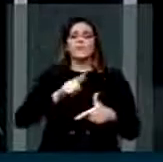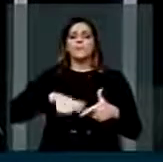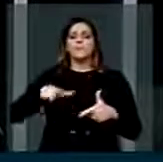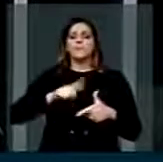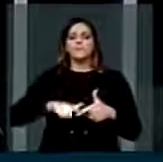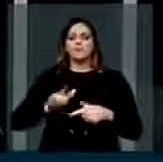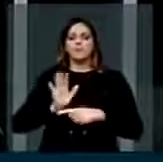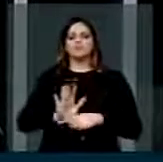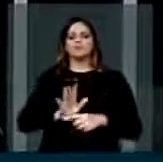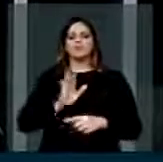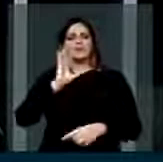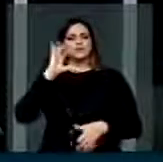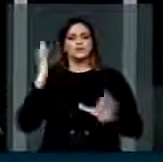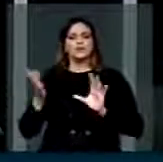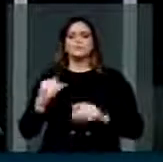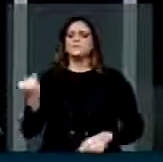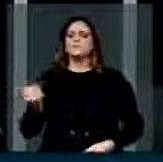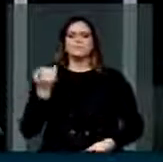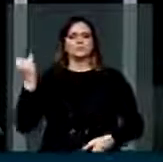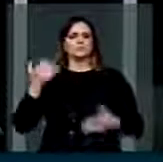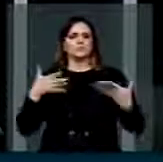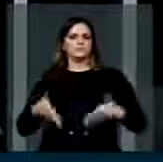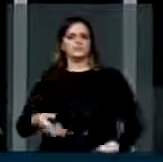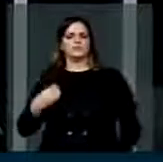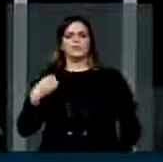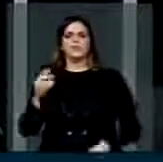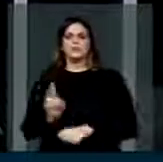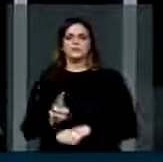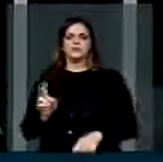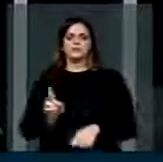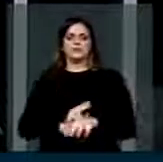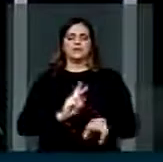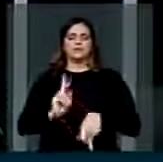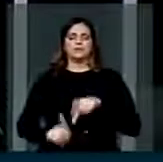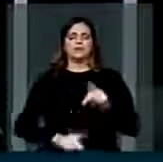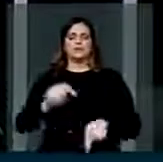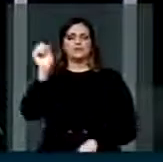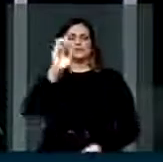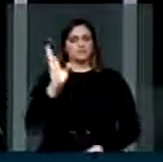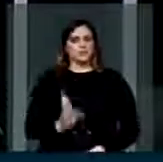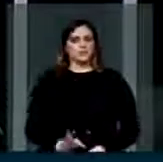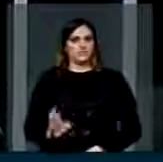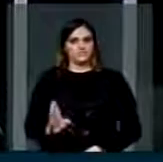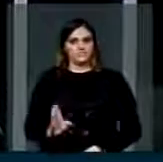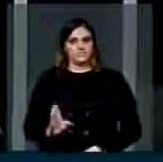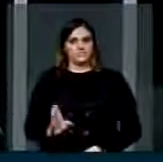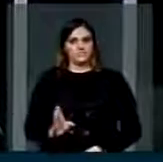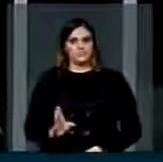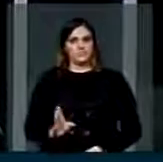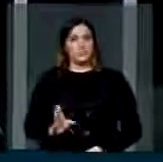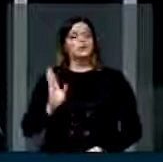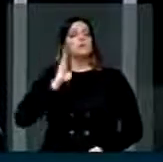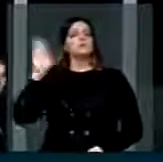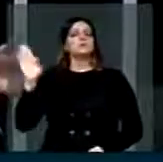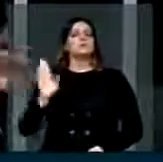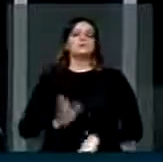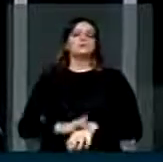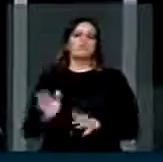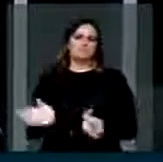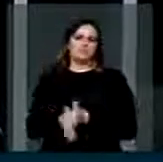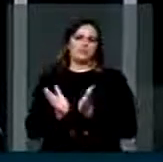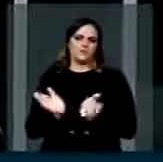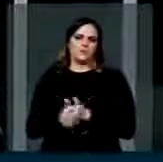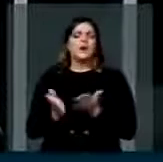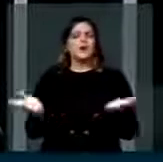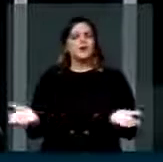produtivas, foram muito importantes na defesa do povo brasileiro mais humilde. Como agora